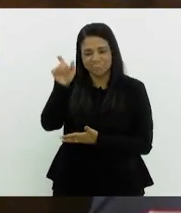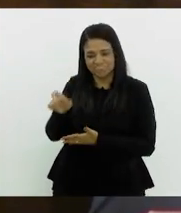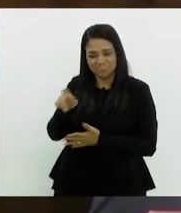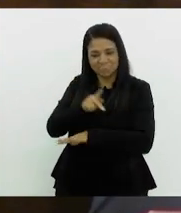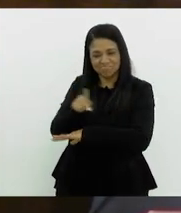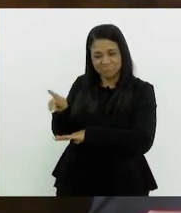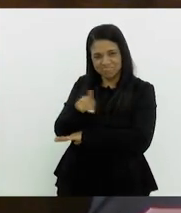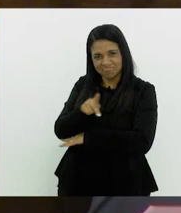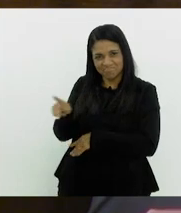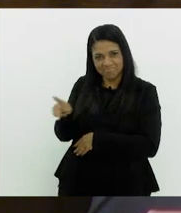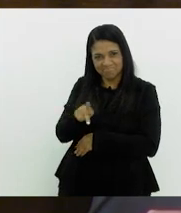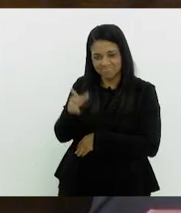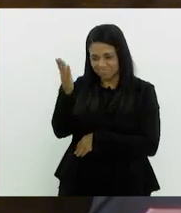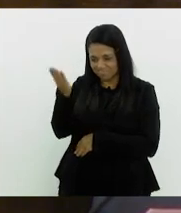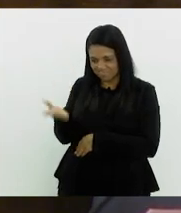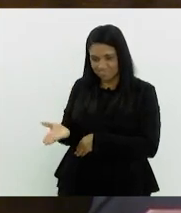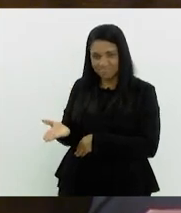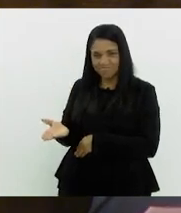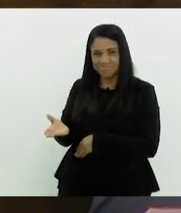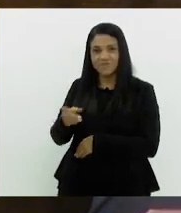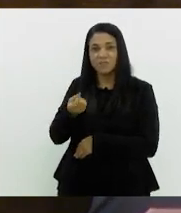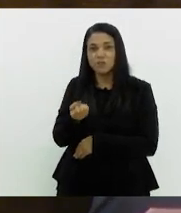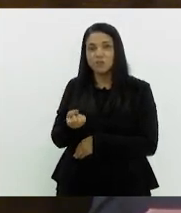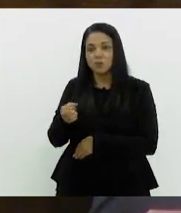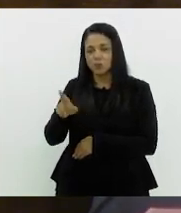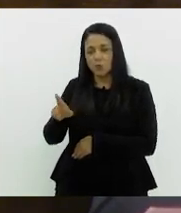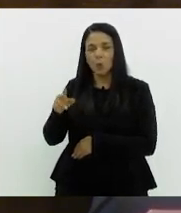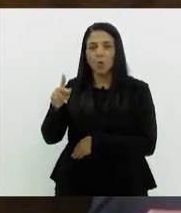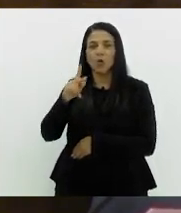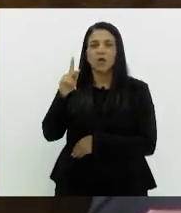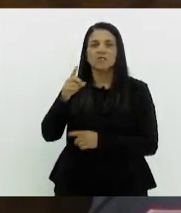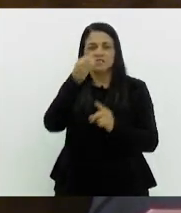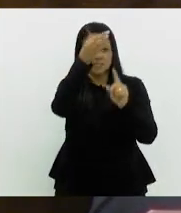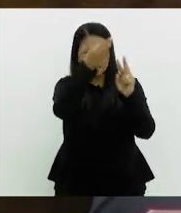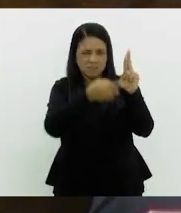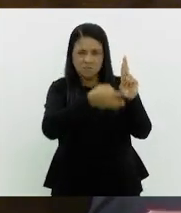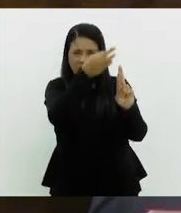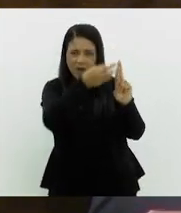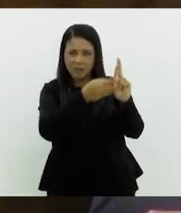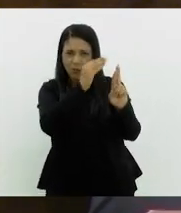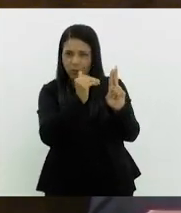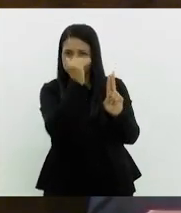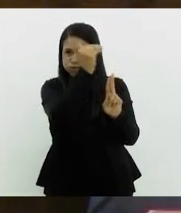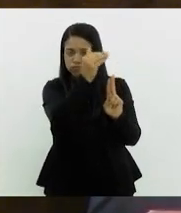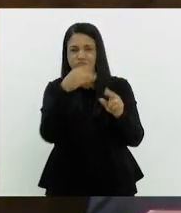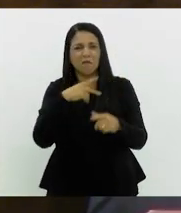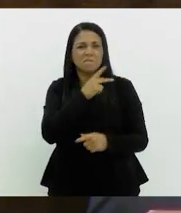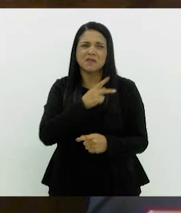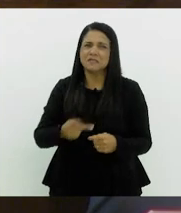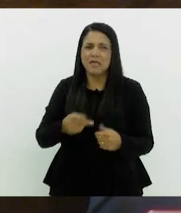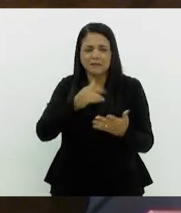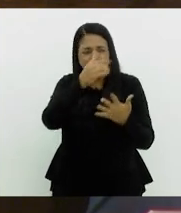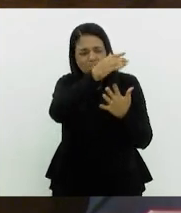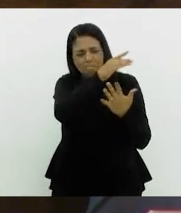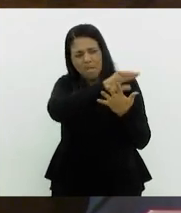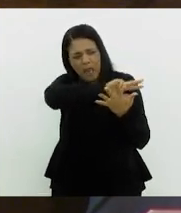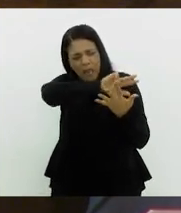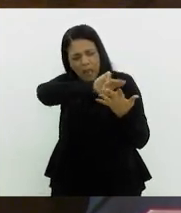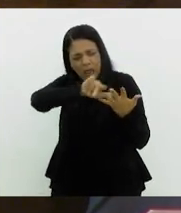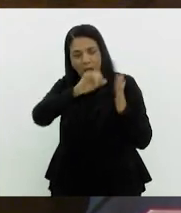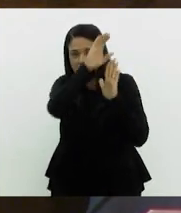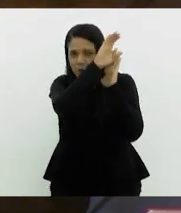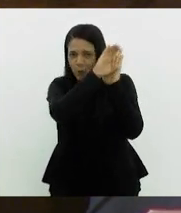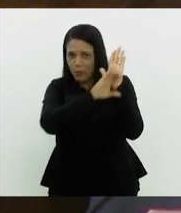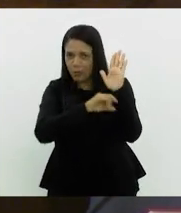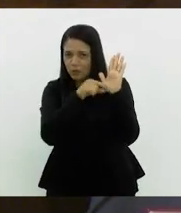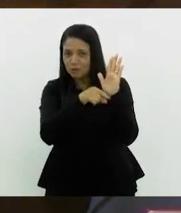é o nosso professor, doutor, desembargador, presidente, e aí não cabe mais currículo, mas, sobretudo, um